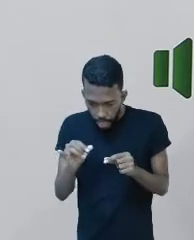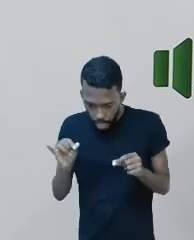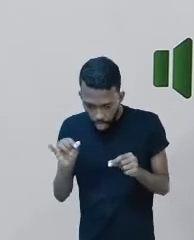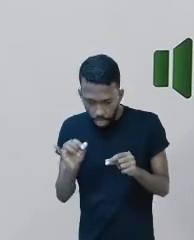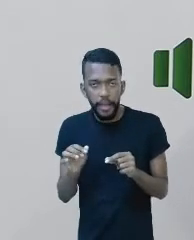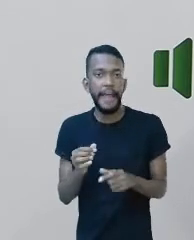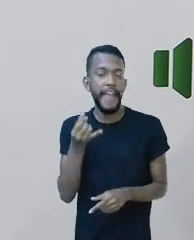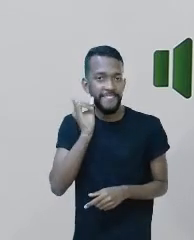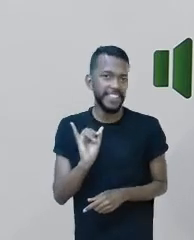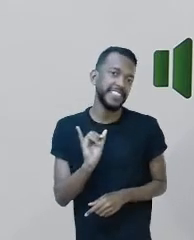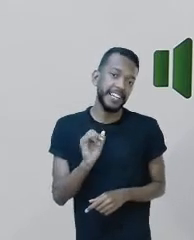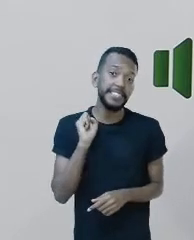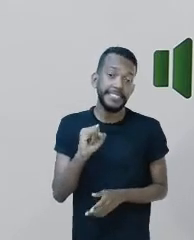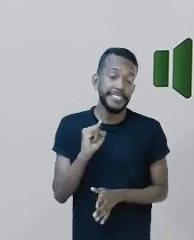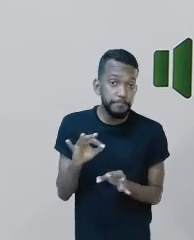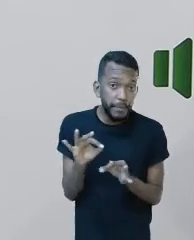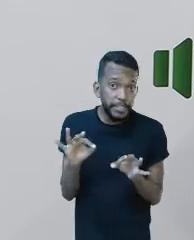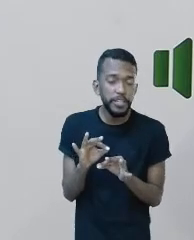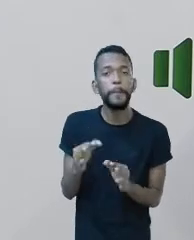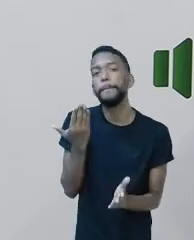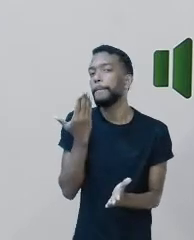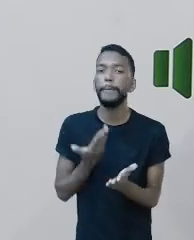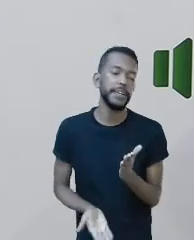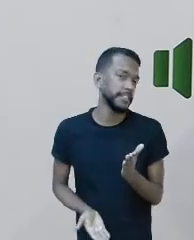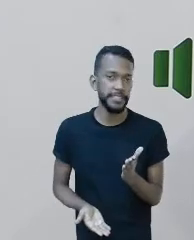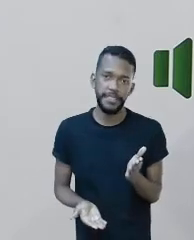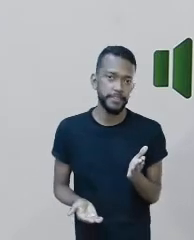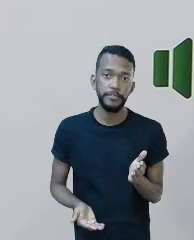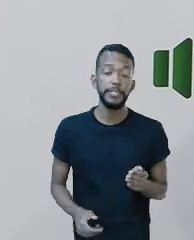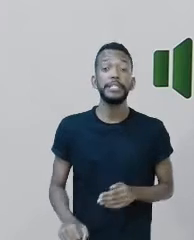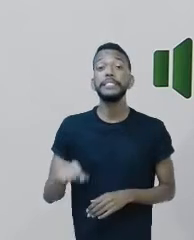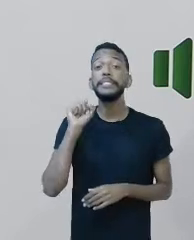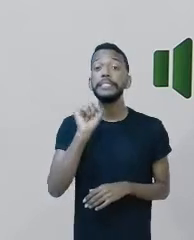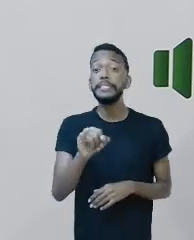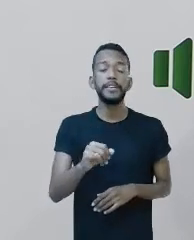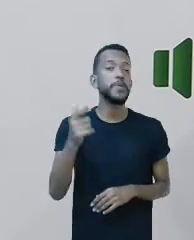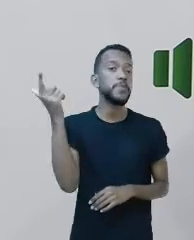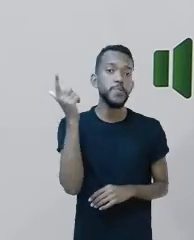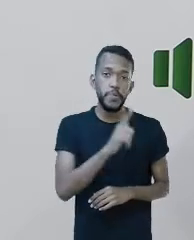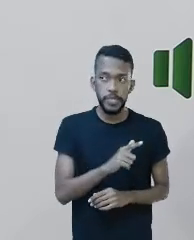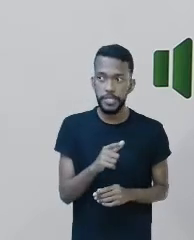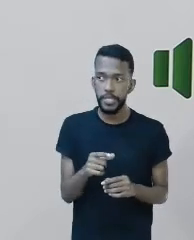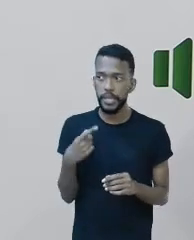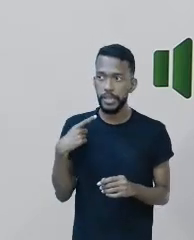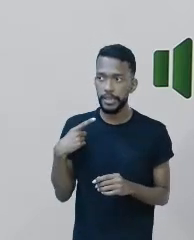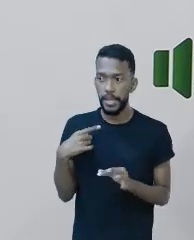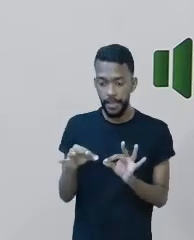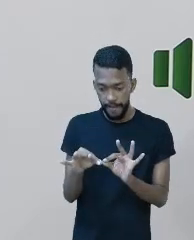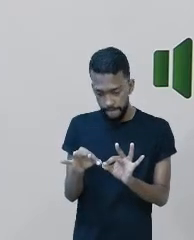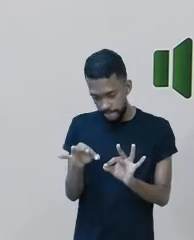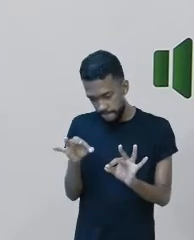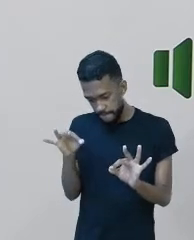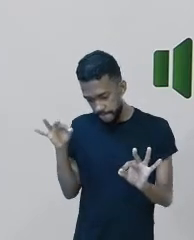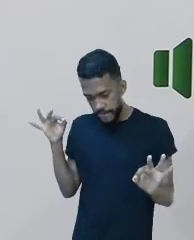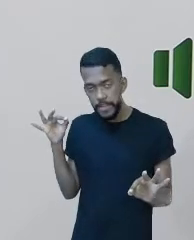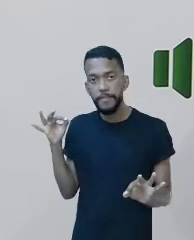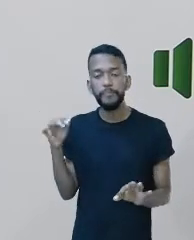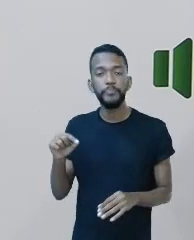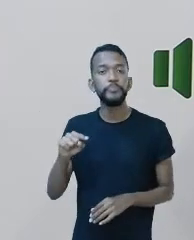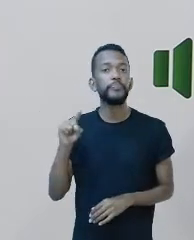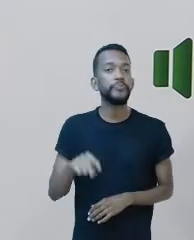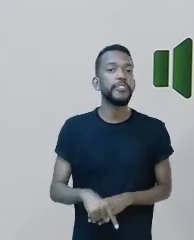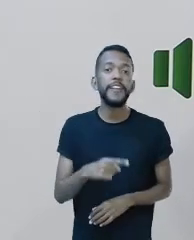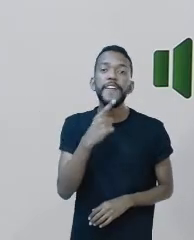mexeu, perdeu, né? Pois é. E se a gente conseguir tirar essa daqui vai valer